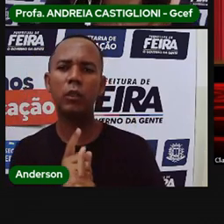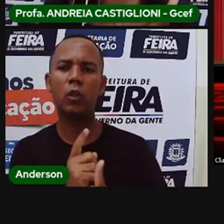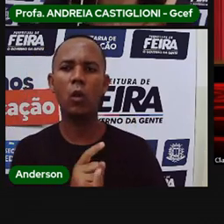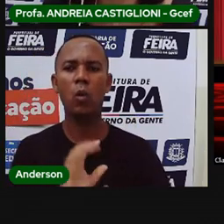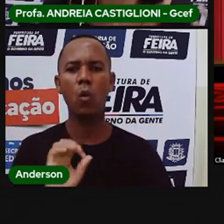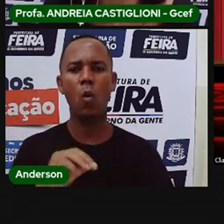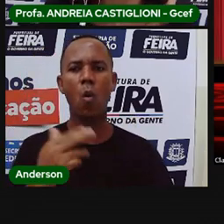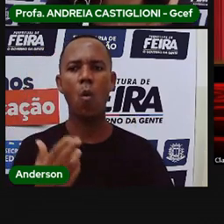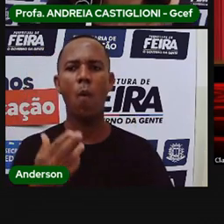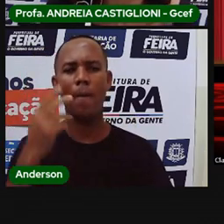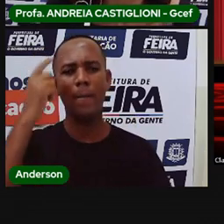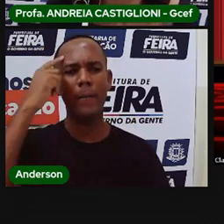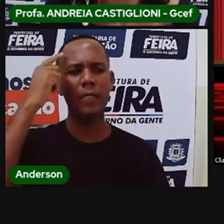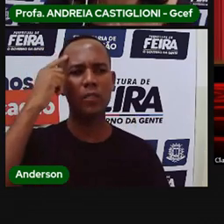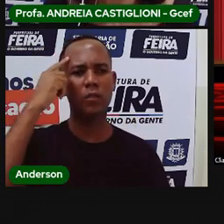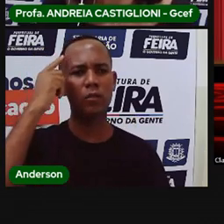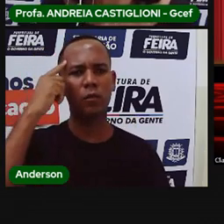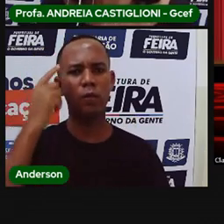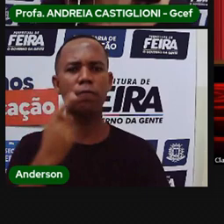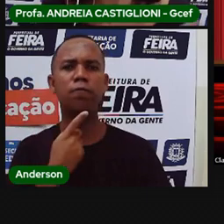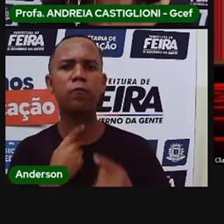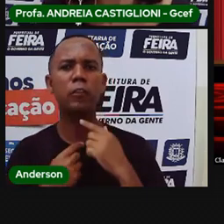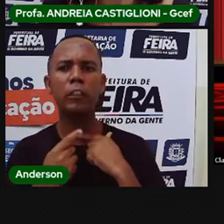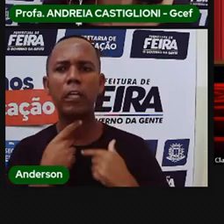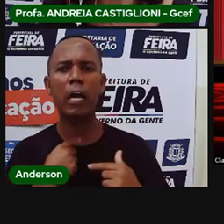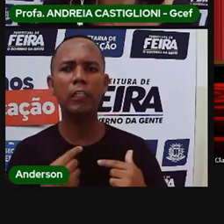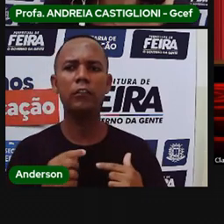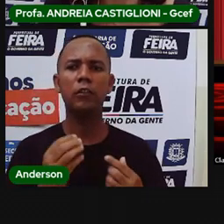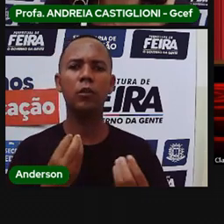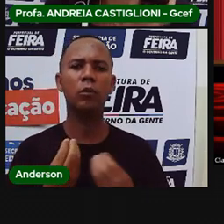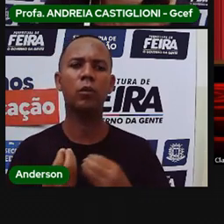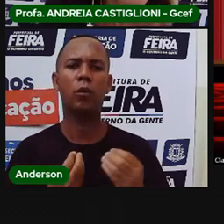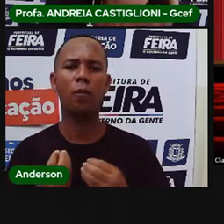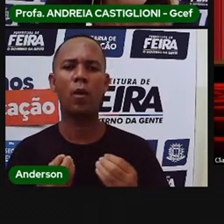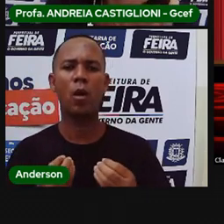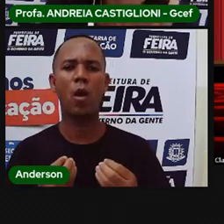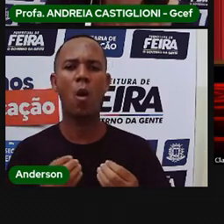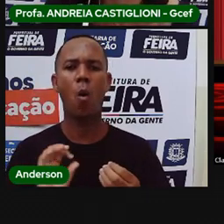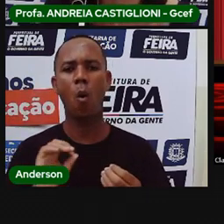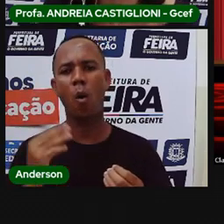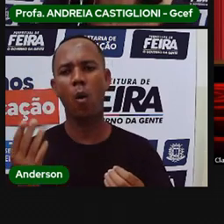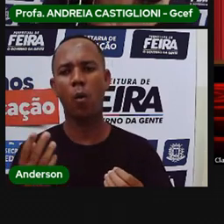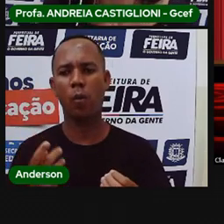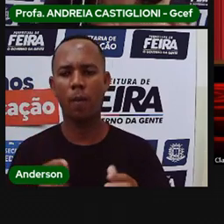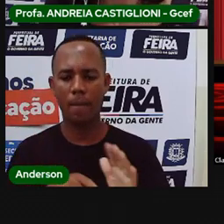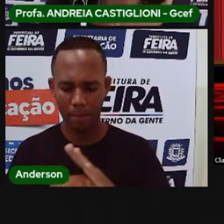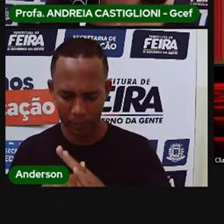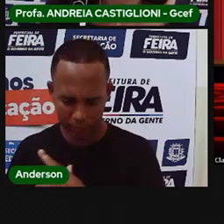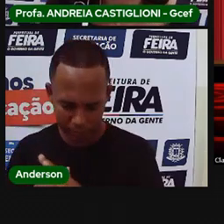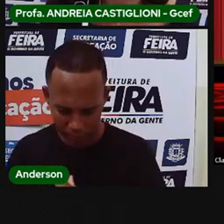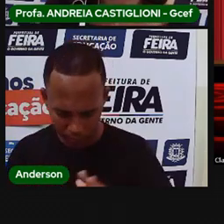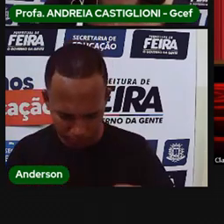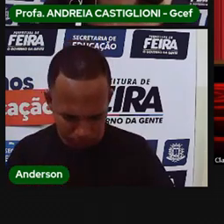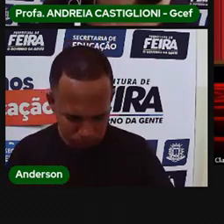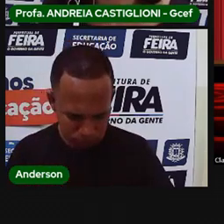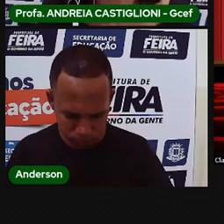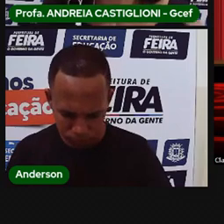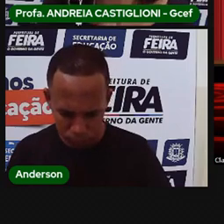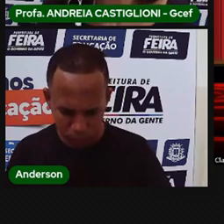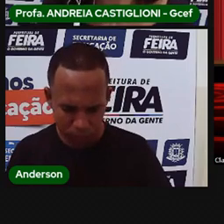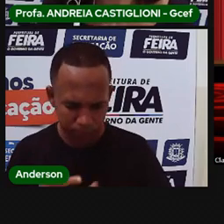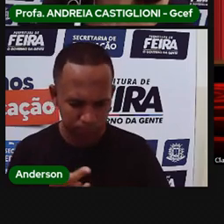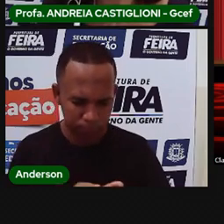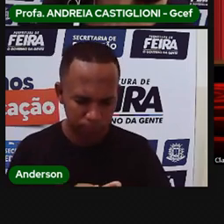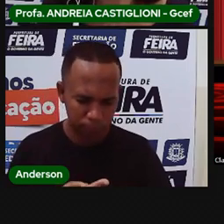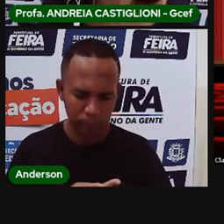colocaram o que elas realmente sabiam. Outras optaram por procurar na internet, né? Buscar, às vezes, de outro site.